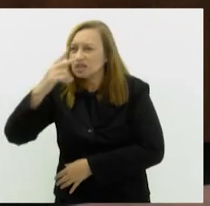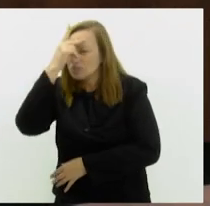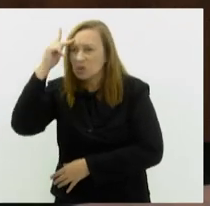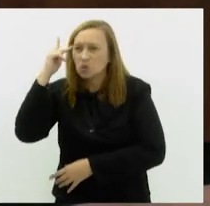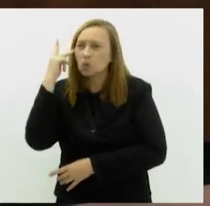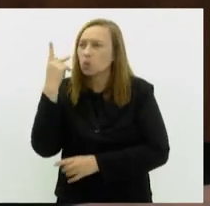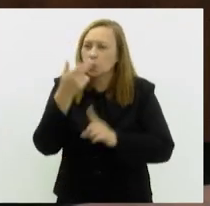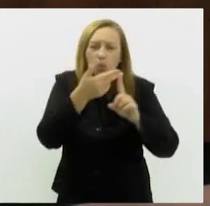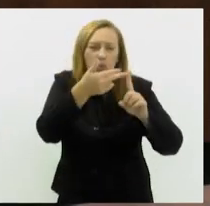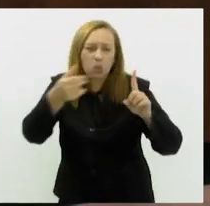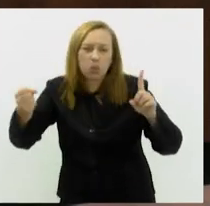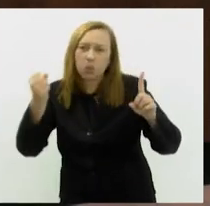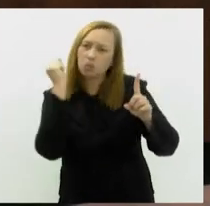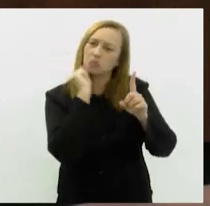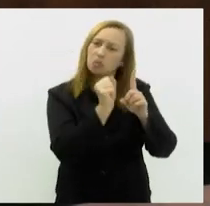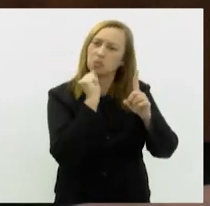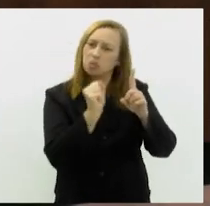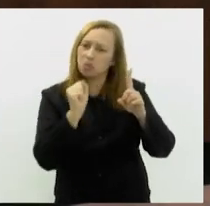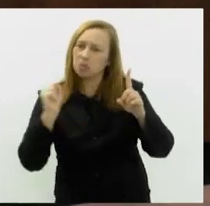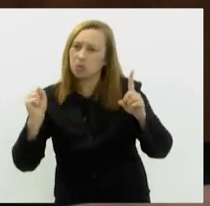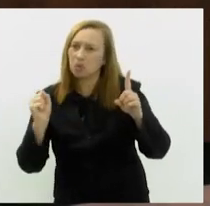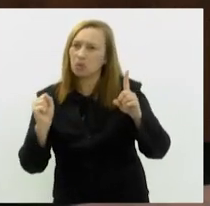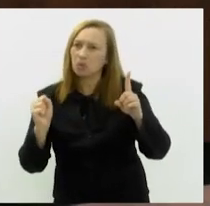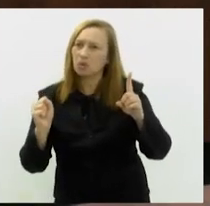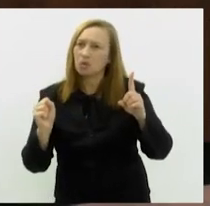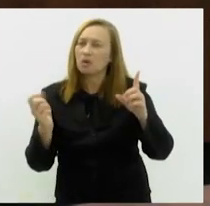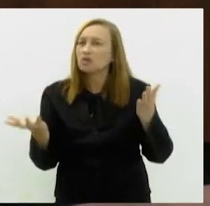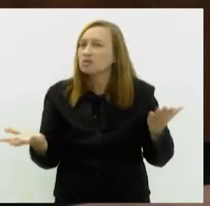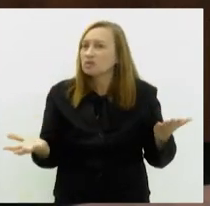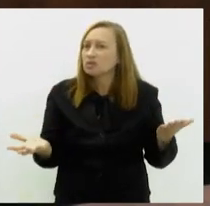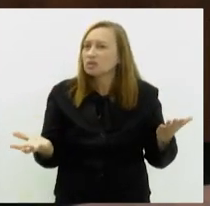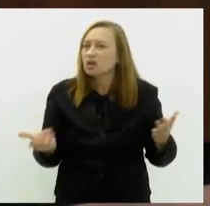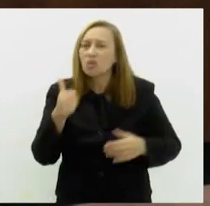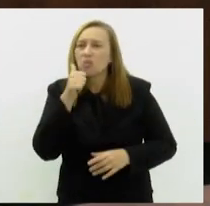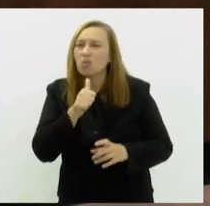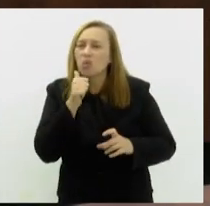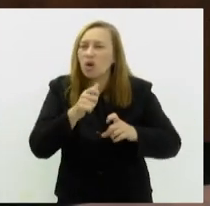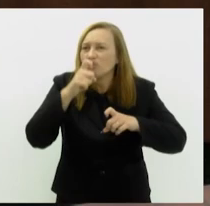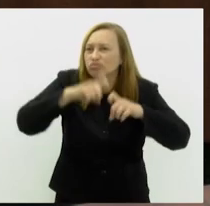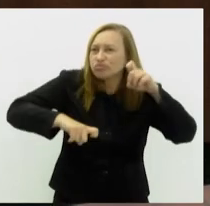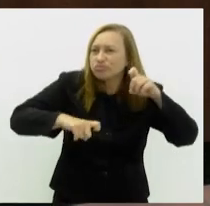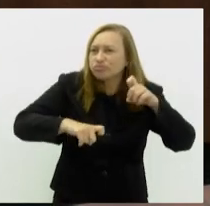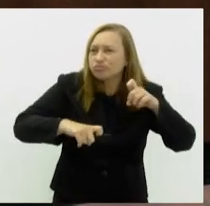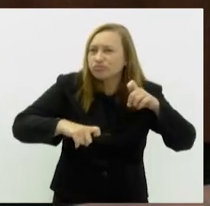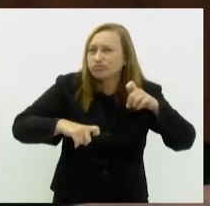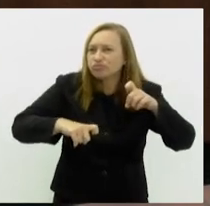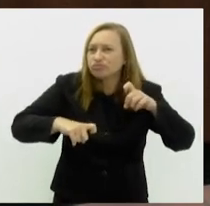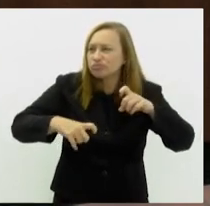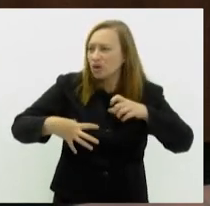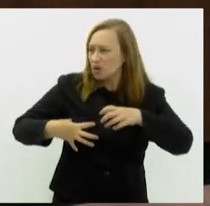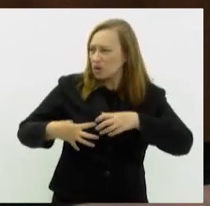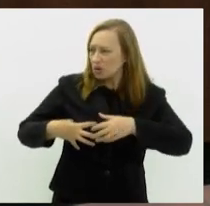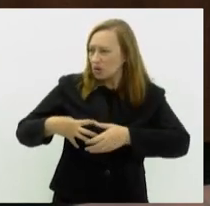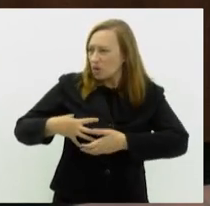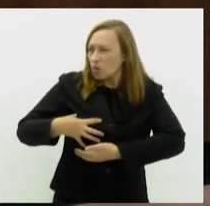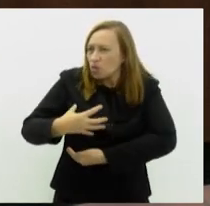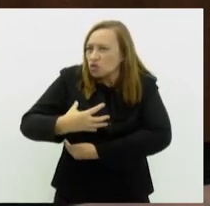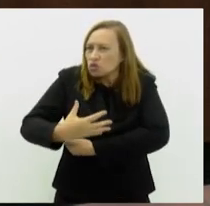massacradas, mulheres foram estupradas, seus bebês foram arrancados da